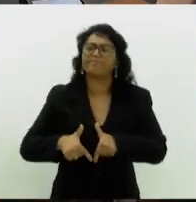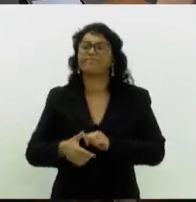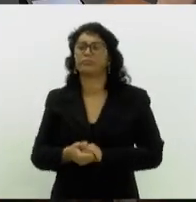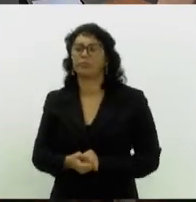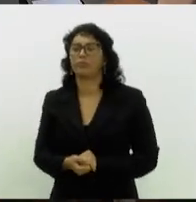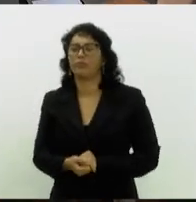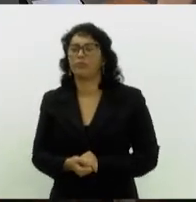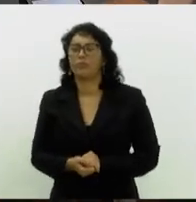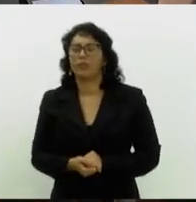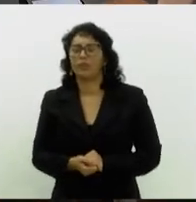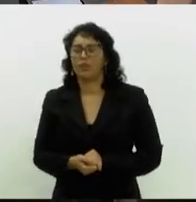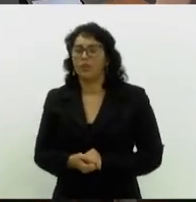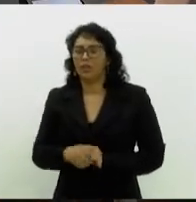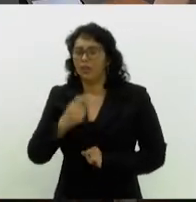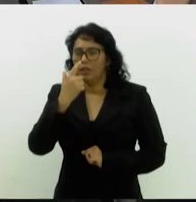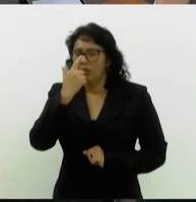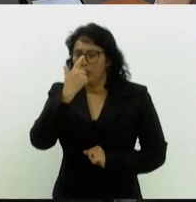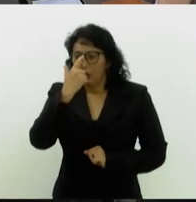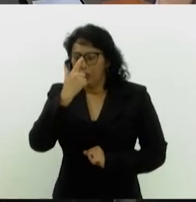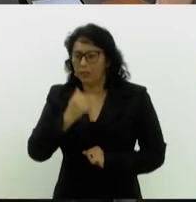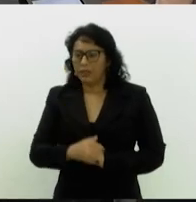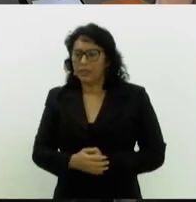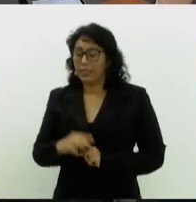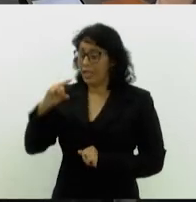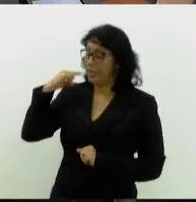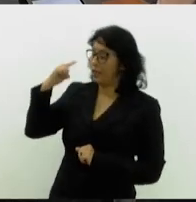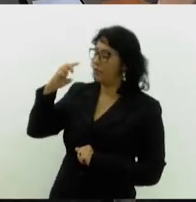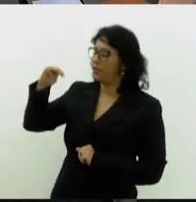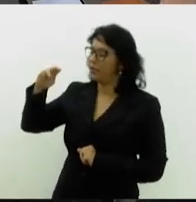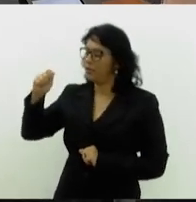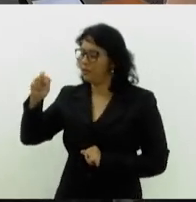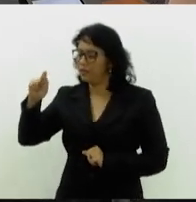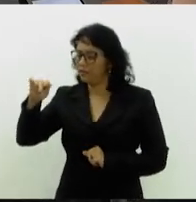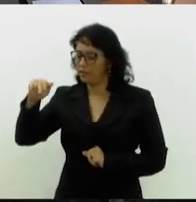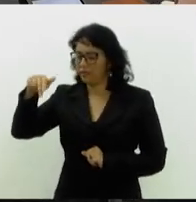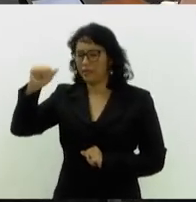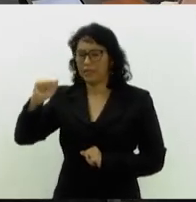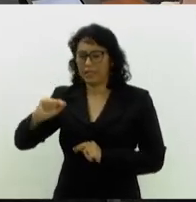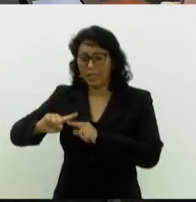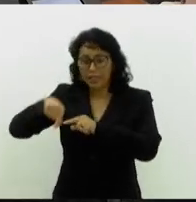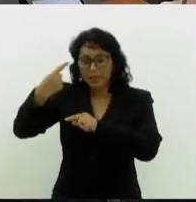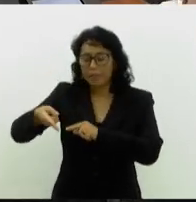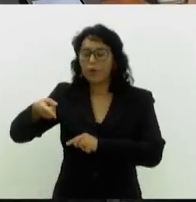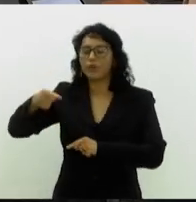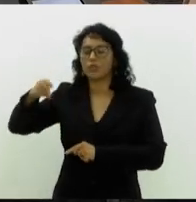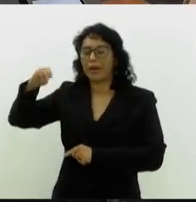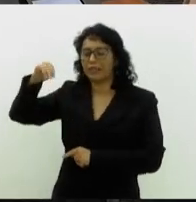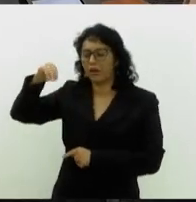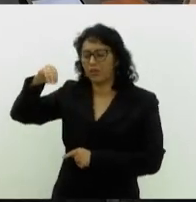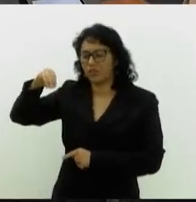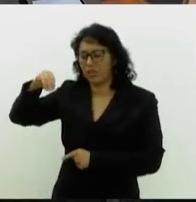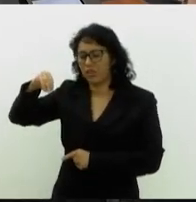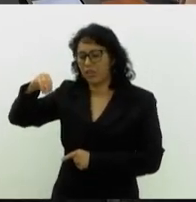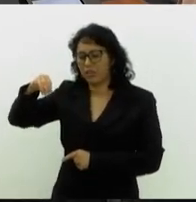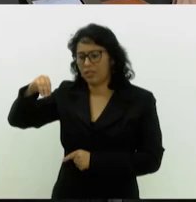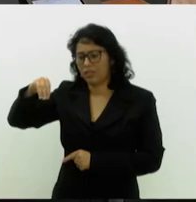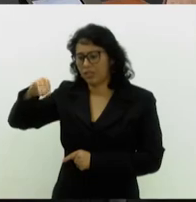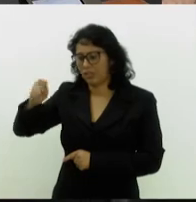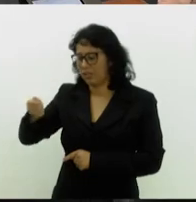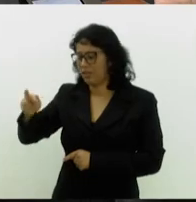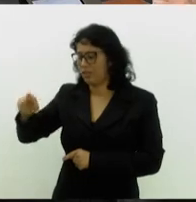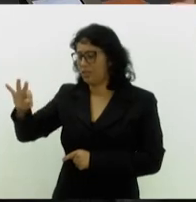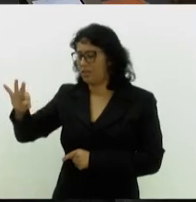Obrigada deput P ordem Presidente deputada Marina logo em seguida deputada Marta Rocha também obrigada